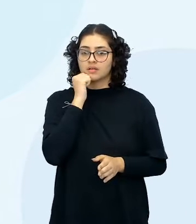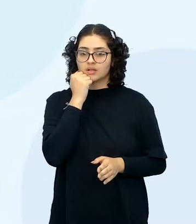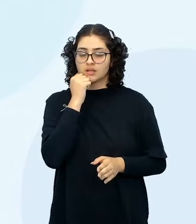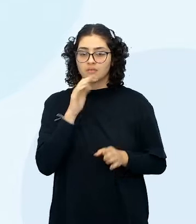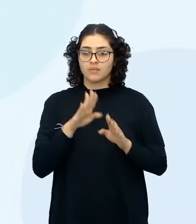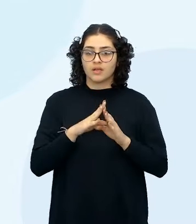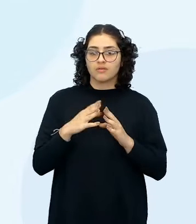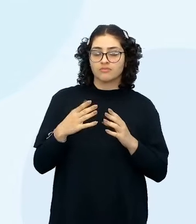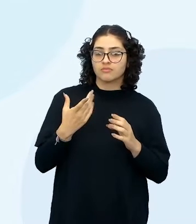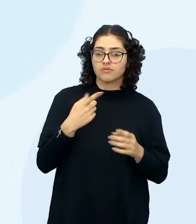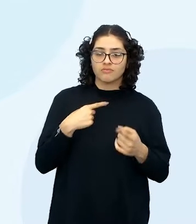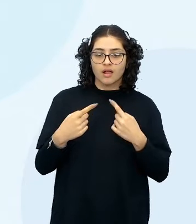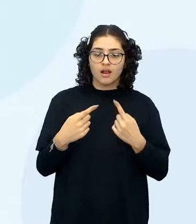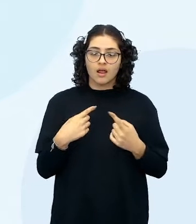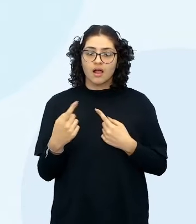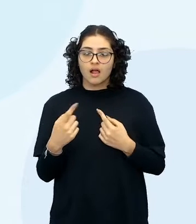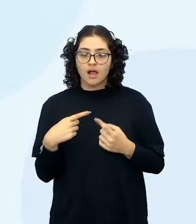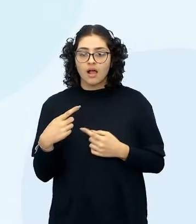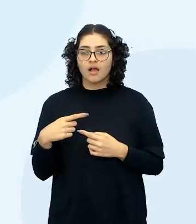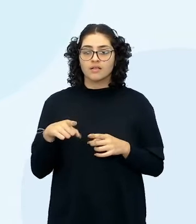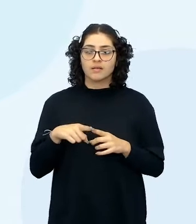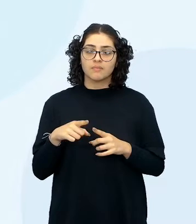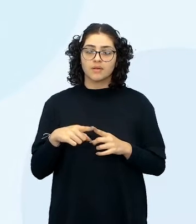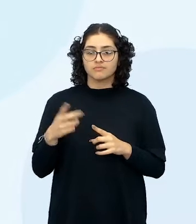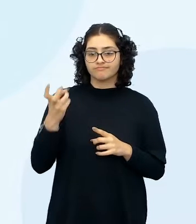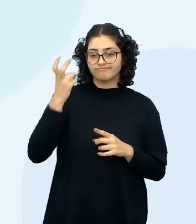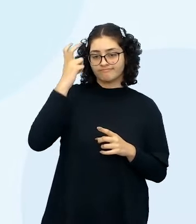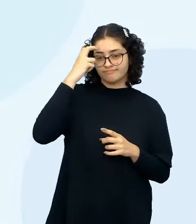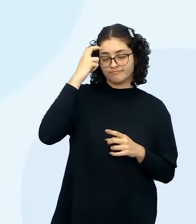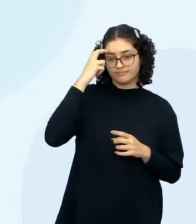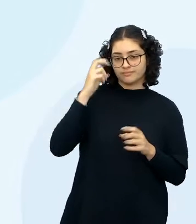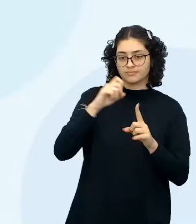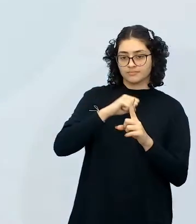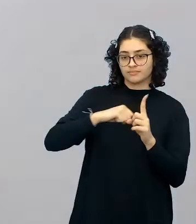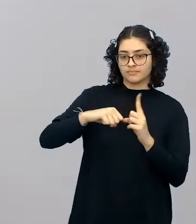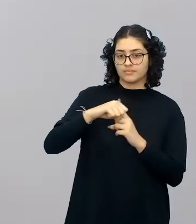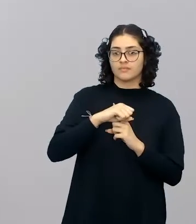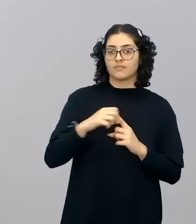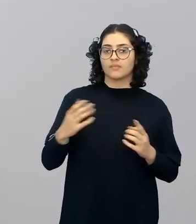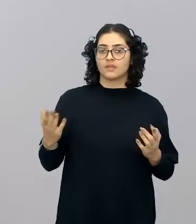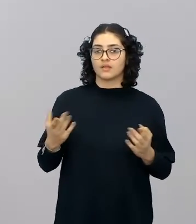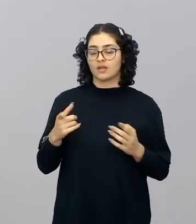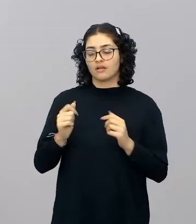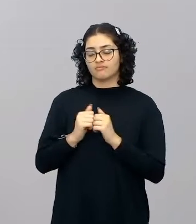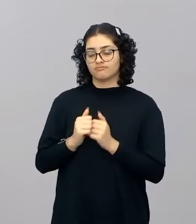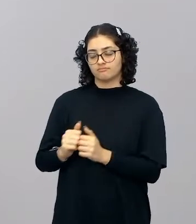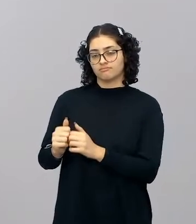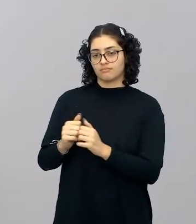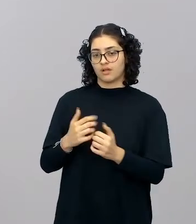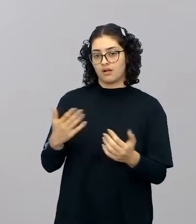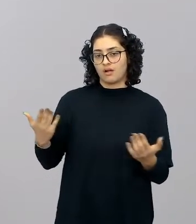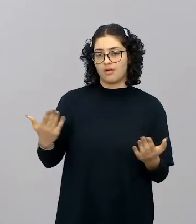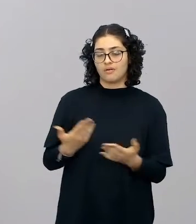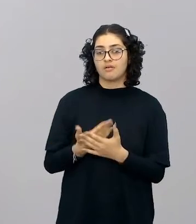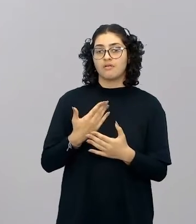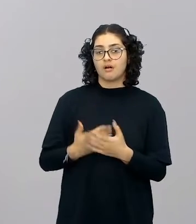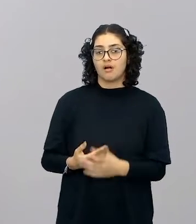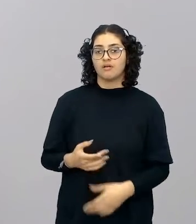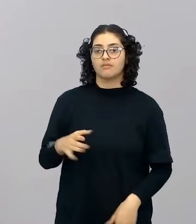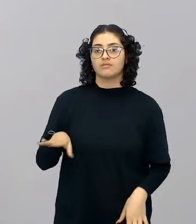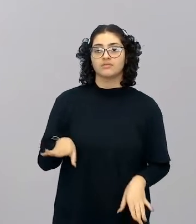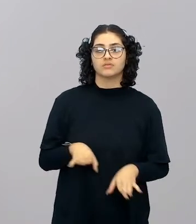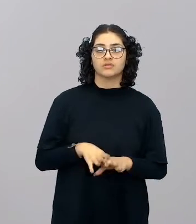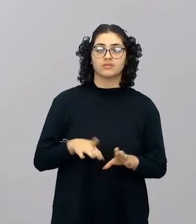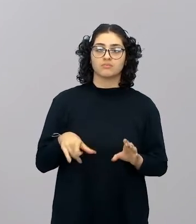e intervenção sociocultural. São esses eixos que estarão nos acompanhando, não só na nossa aula de hoje, no